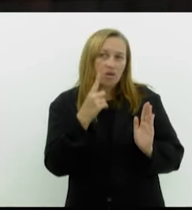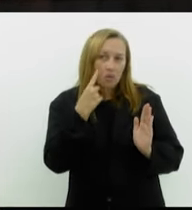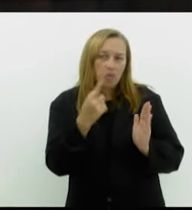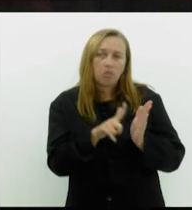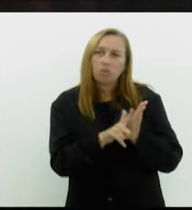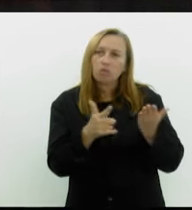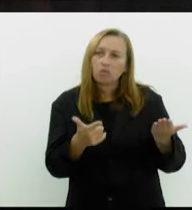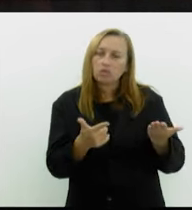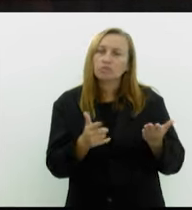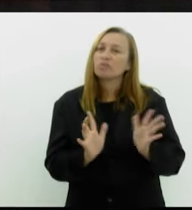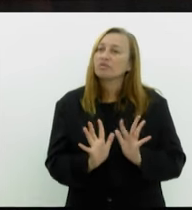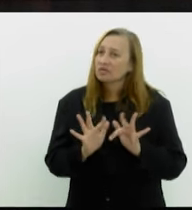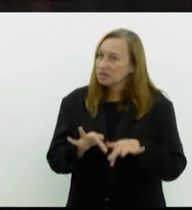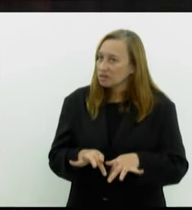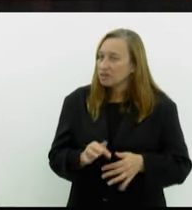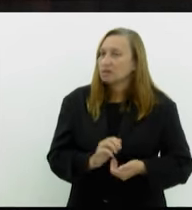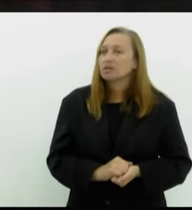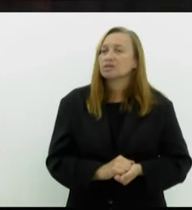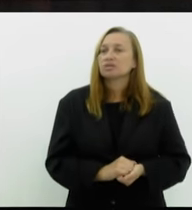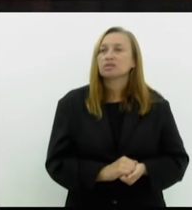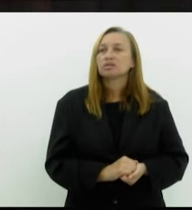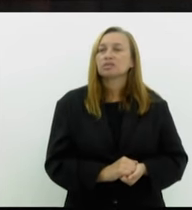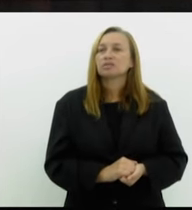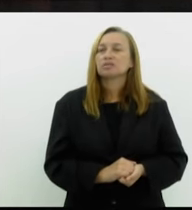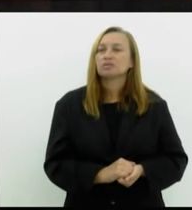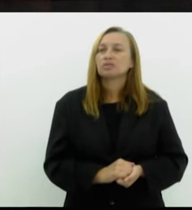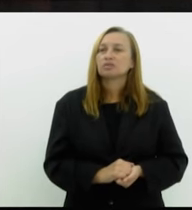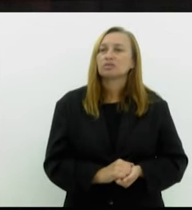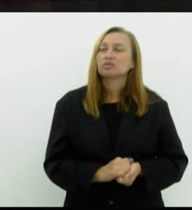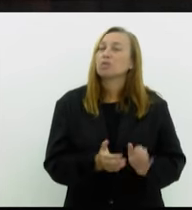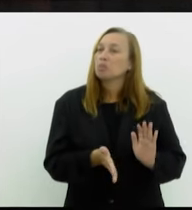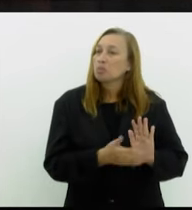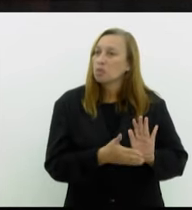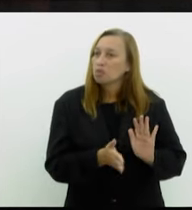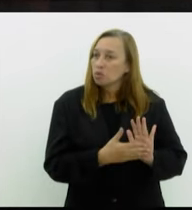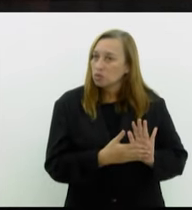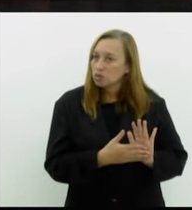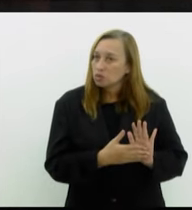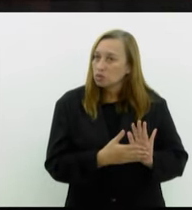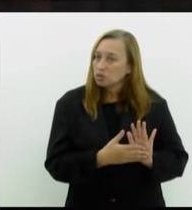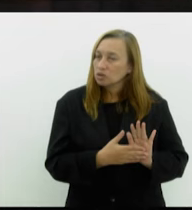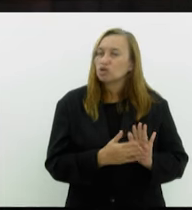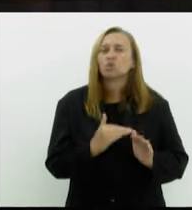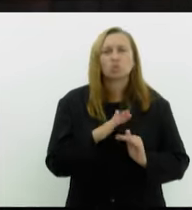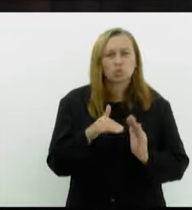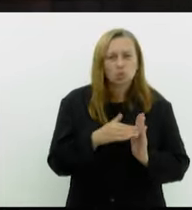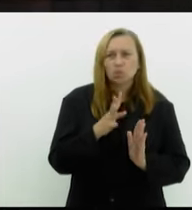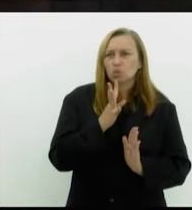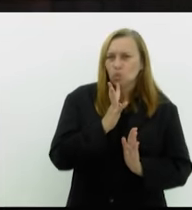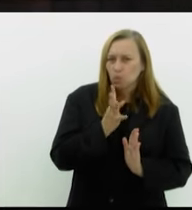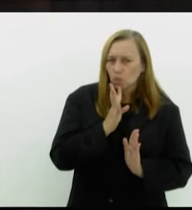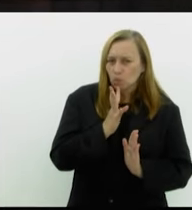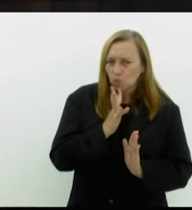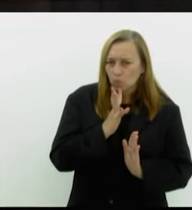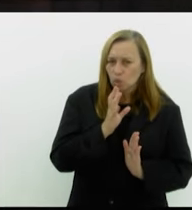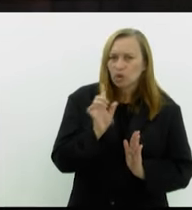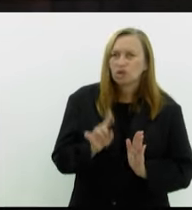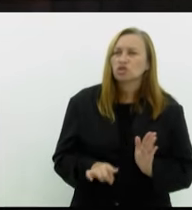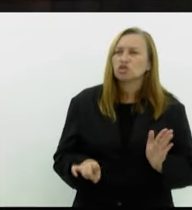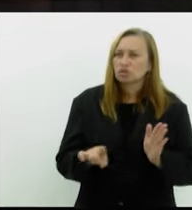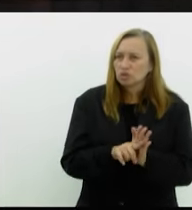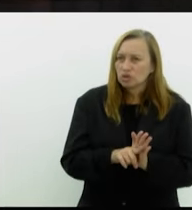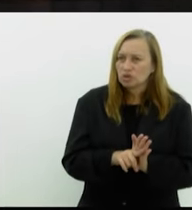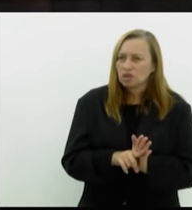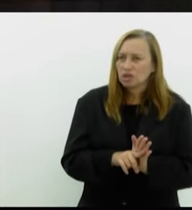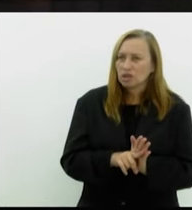concluir? Concluindo, além da proposta formal que todos conhecem, de redução da alíquota para 4,